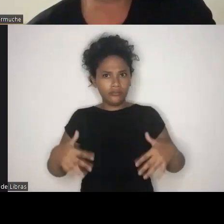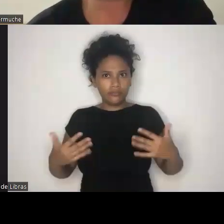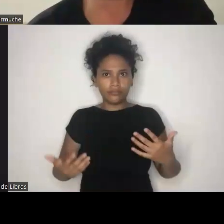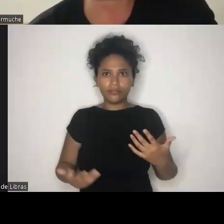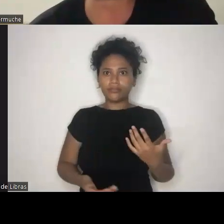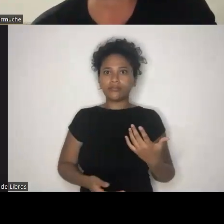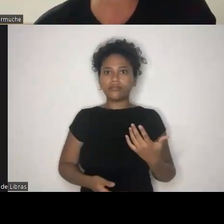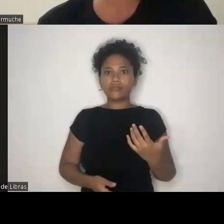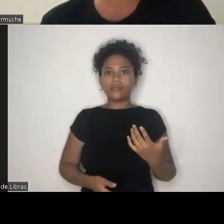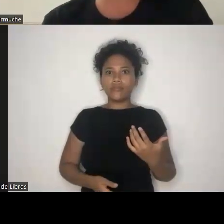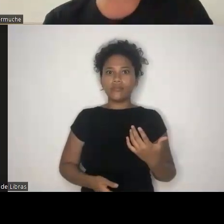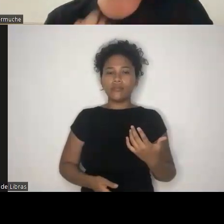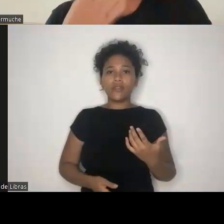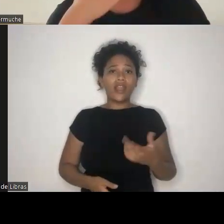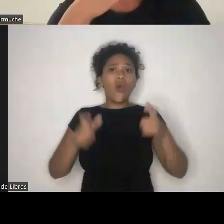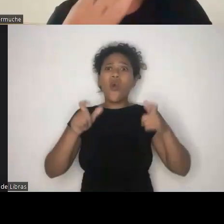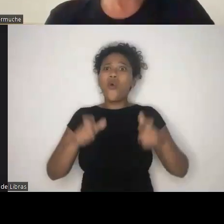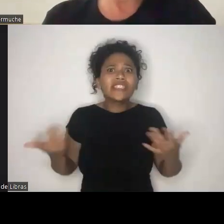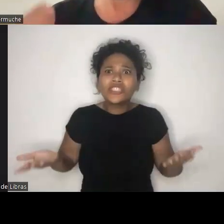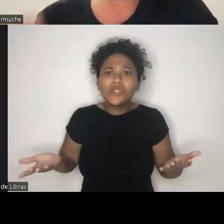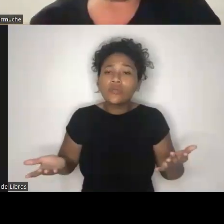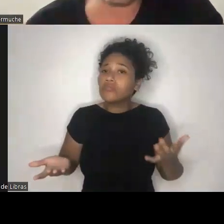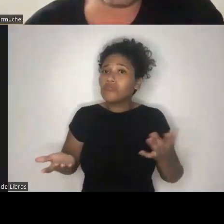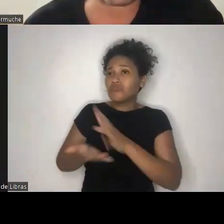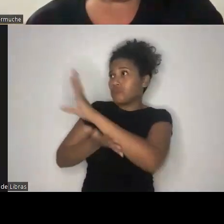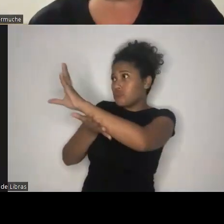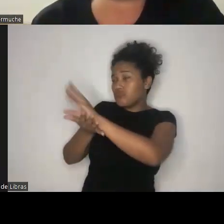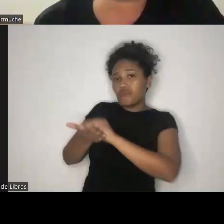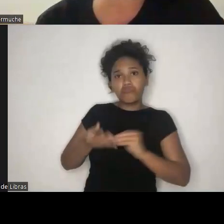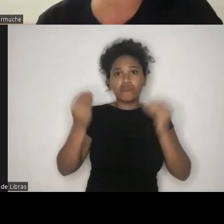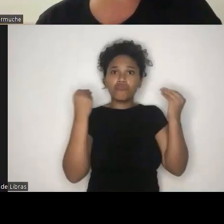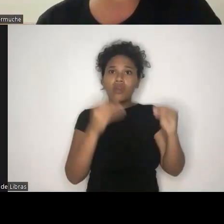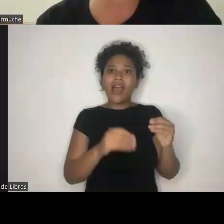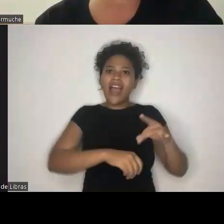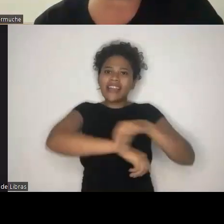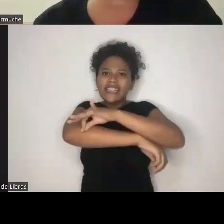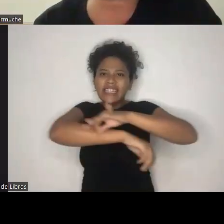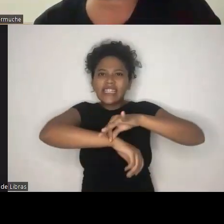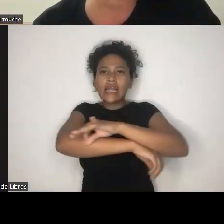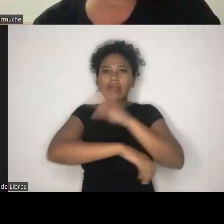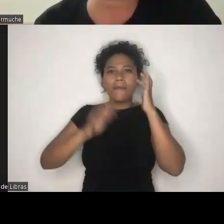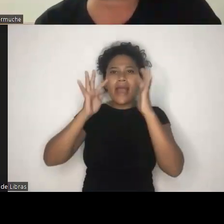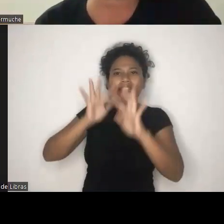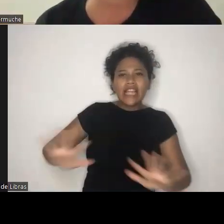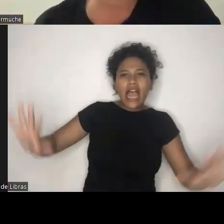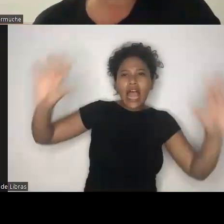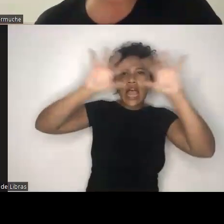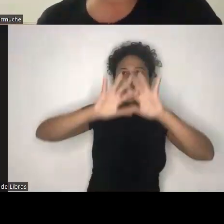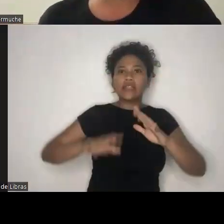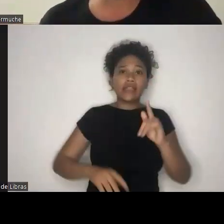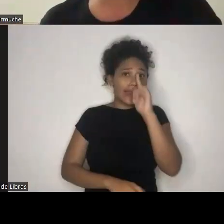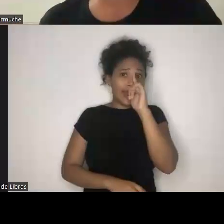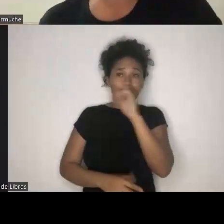não a gente reproduziu o método arquitetônico a paisagem árida da Grécia